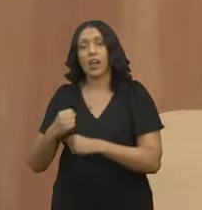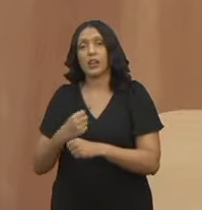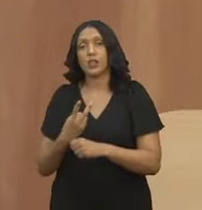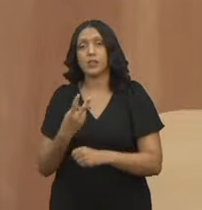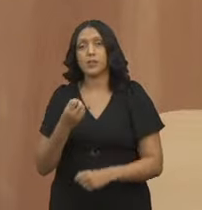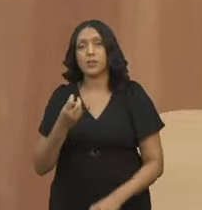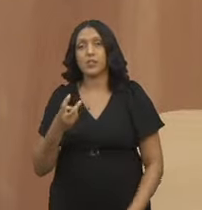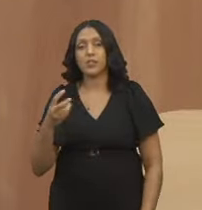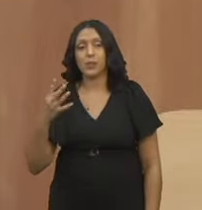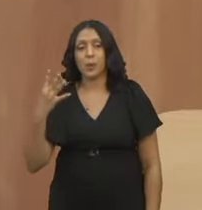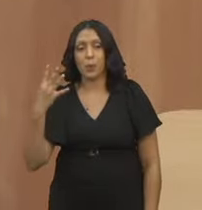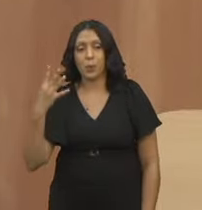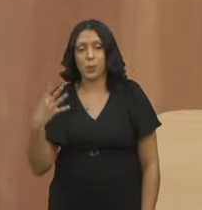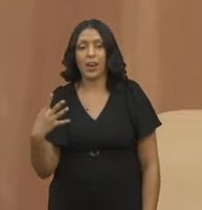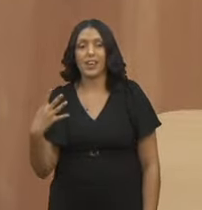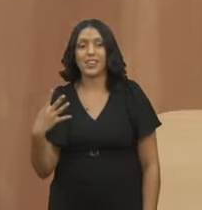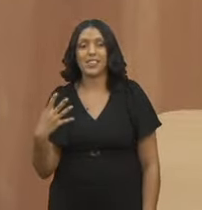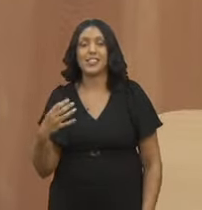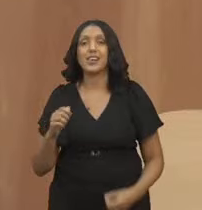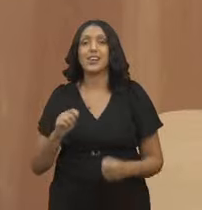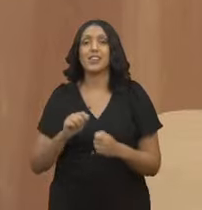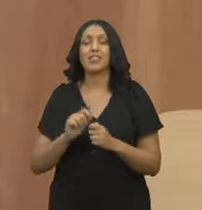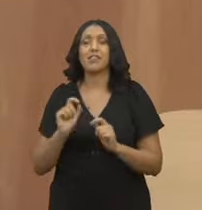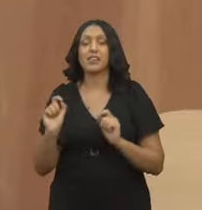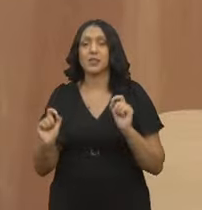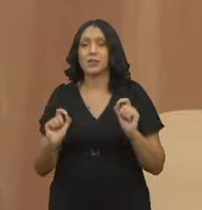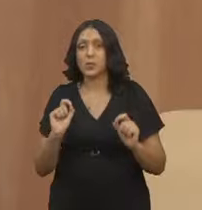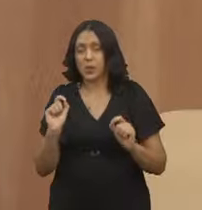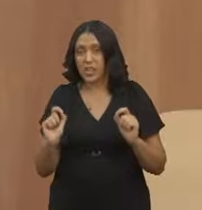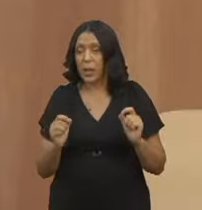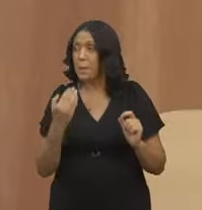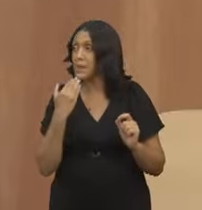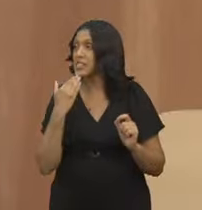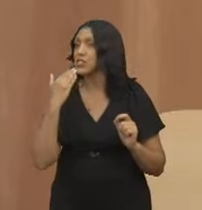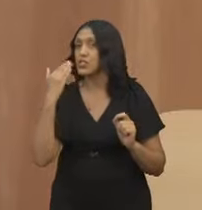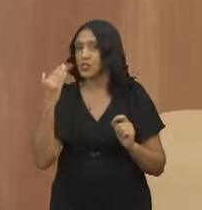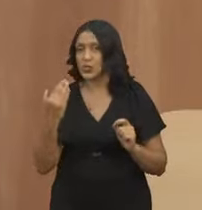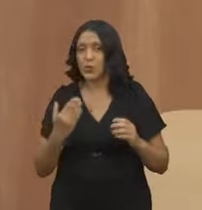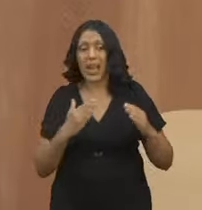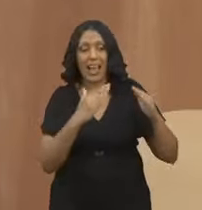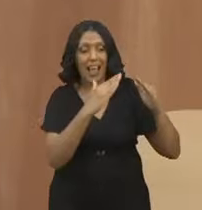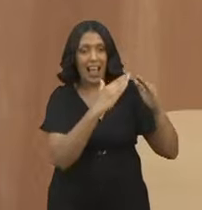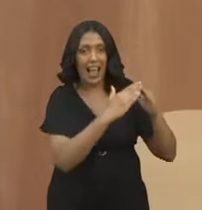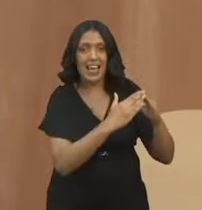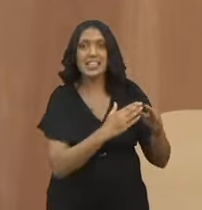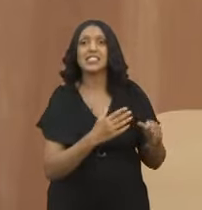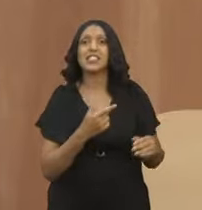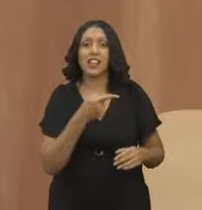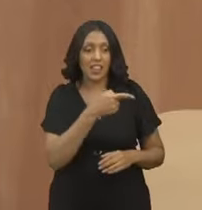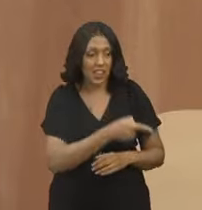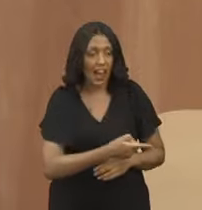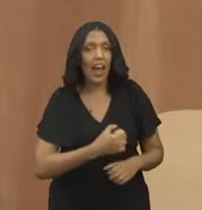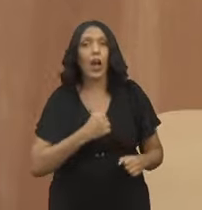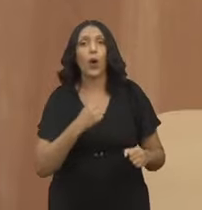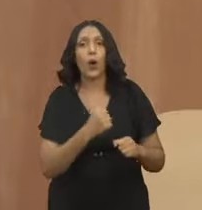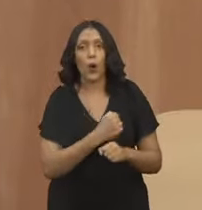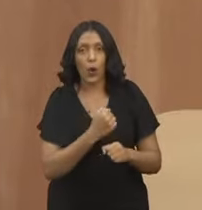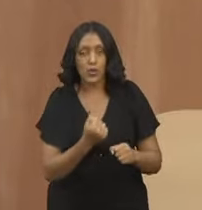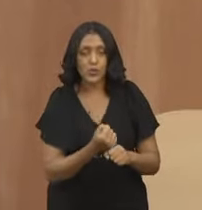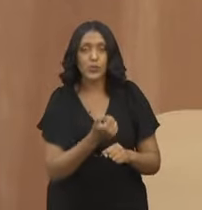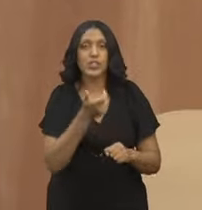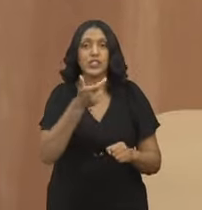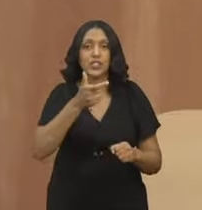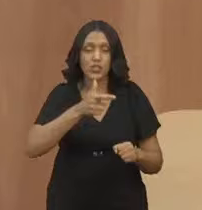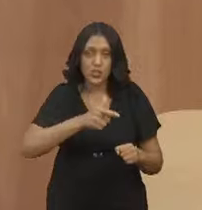alertas ao prefeito Isaías para que fossem consertadas essas casas, mas isso permanece. E pelo que os moradores me